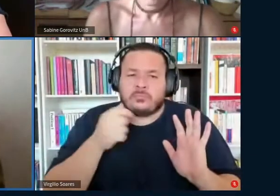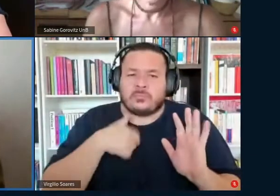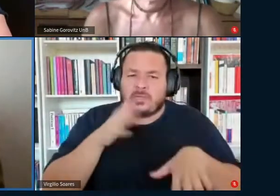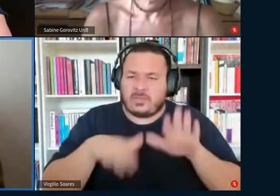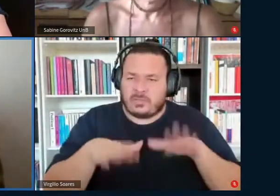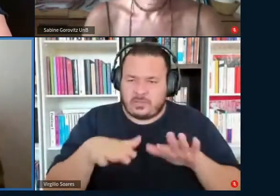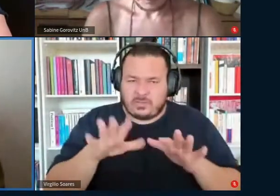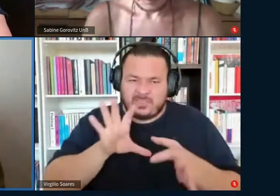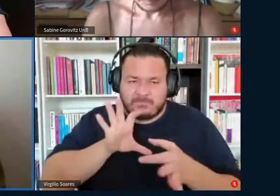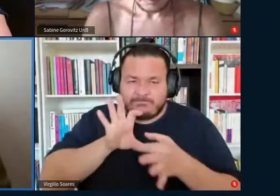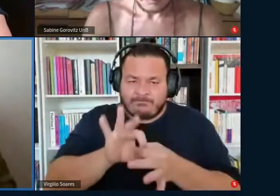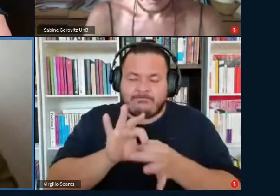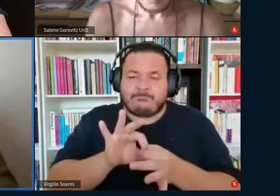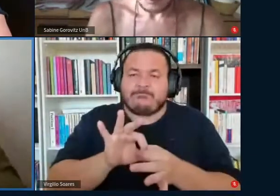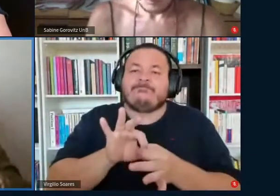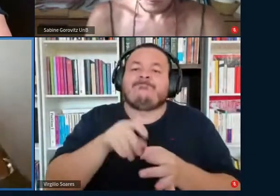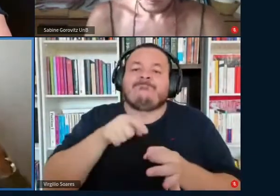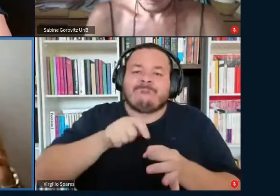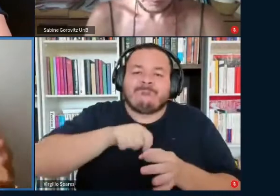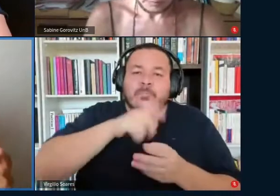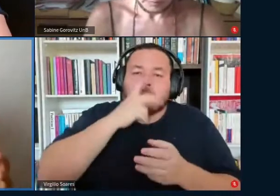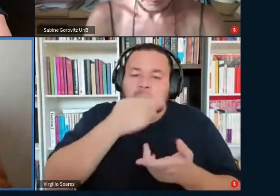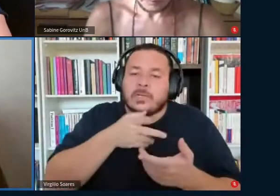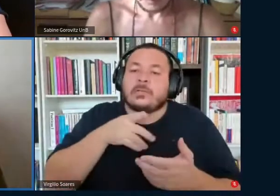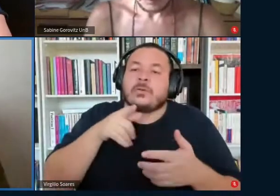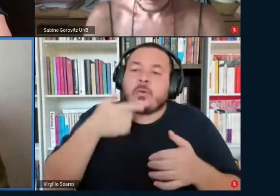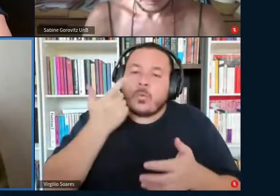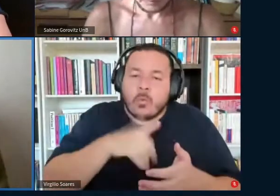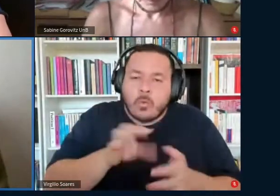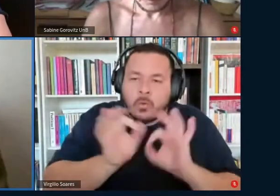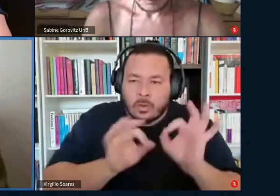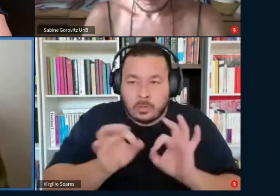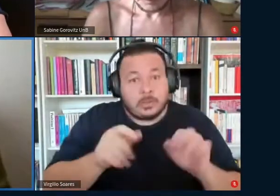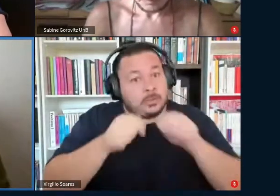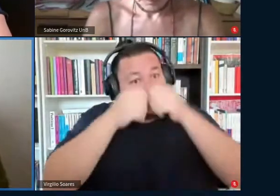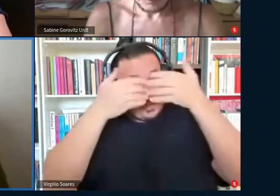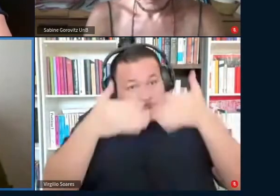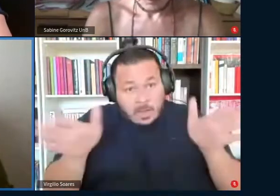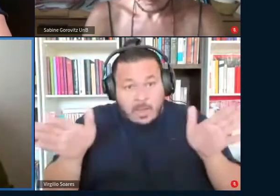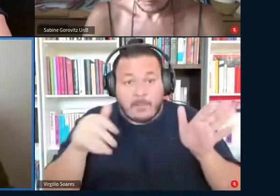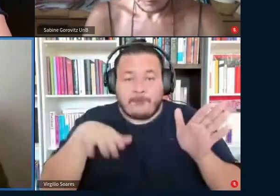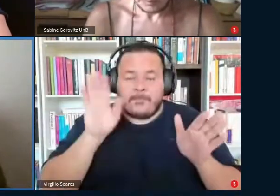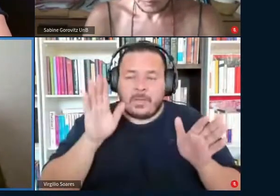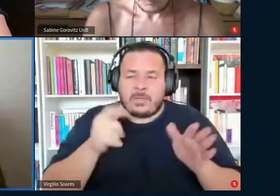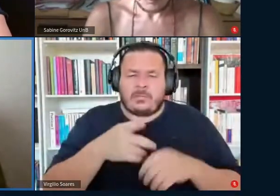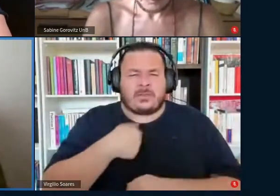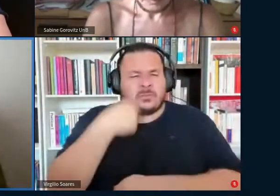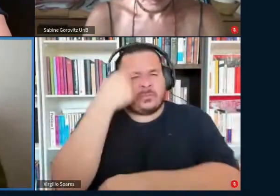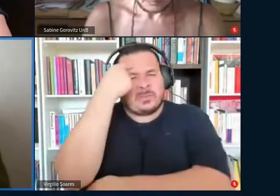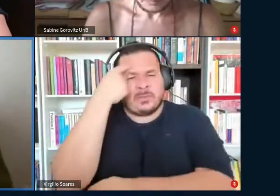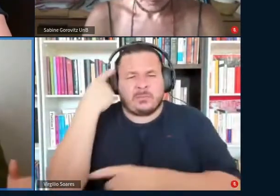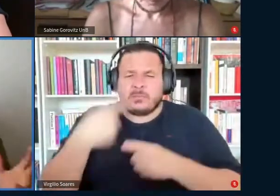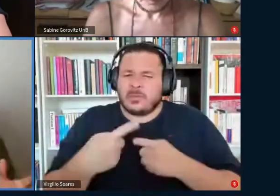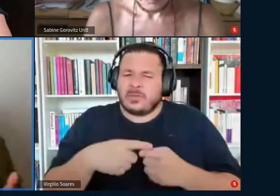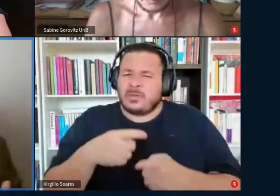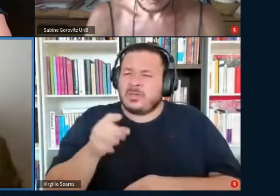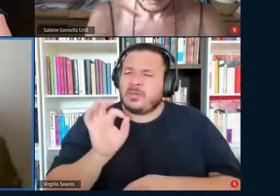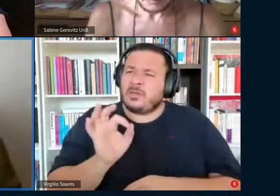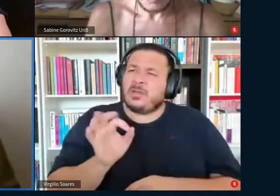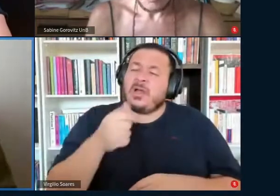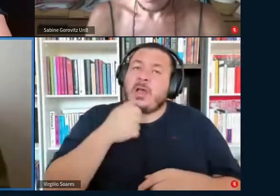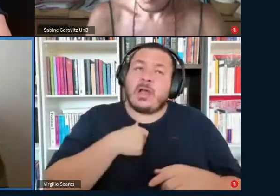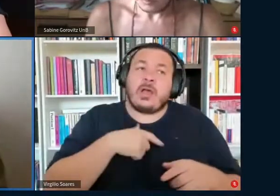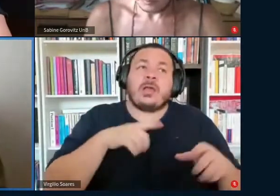gente amarra um pouco e que eu acho que a gente precisava expandir um pouco mais. Mas fiquei pensando por que não intérprete audiovisual no